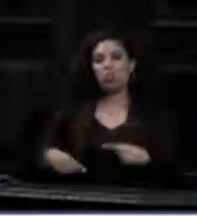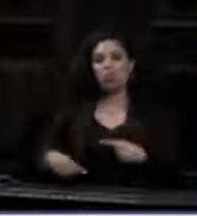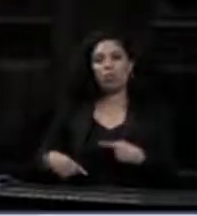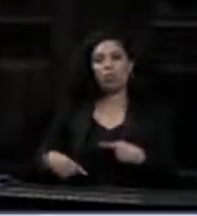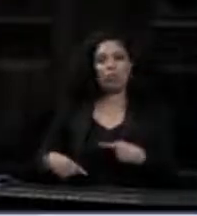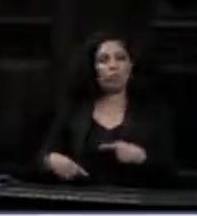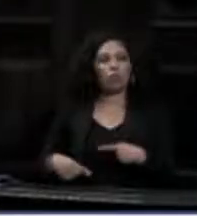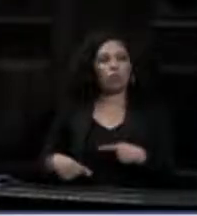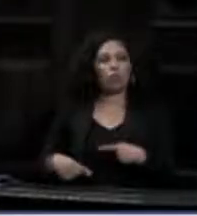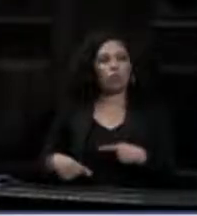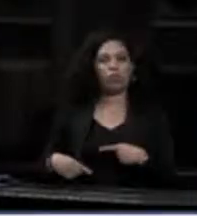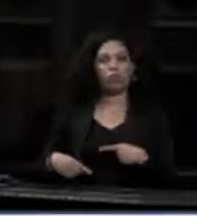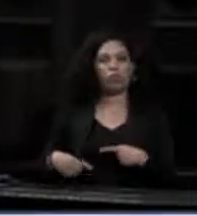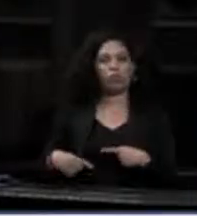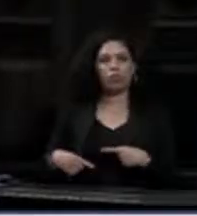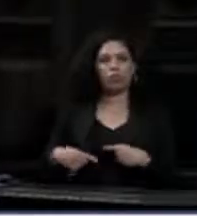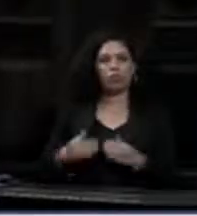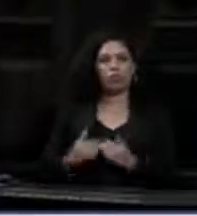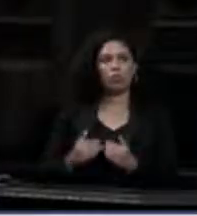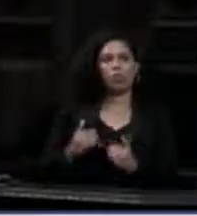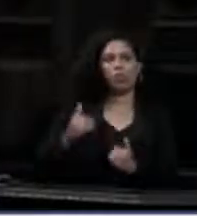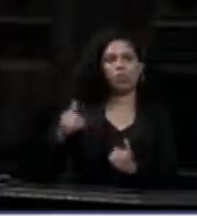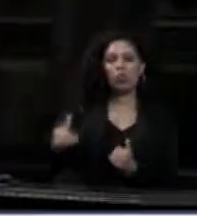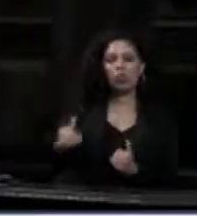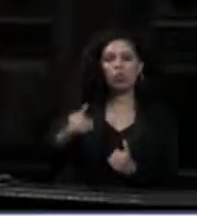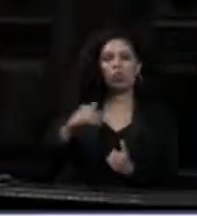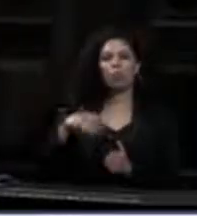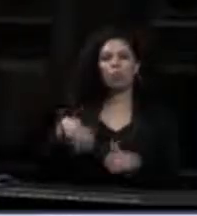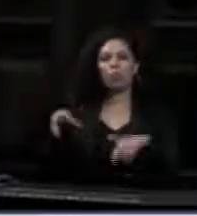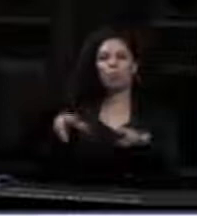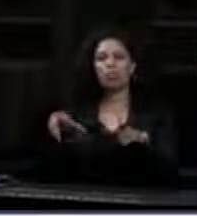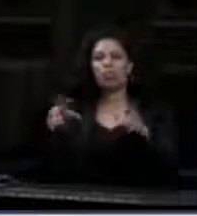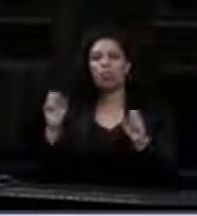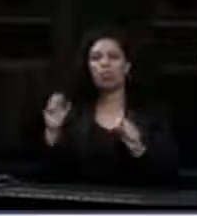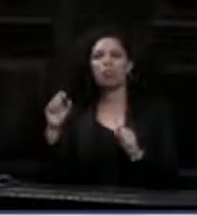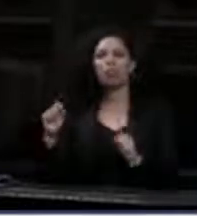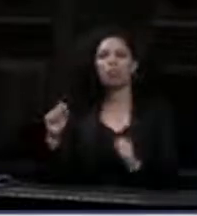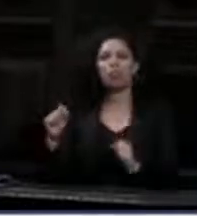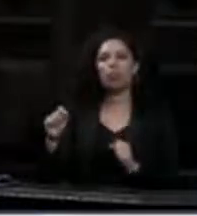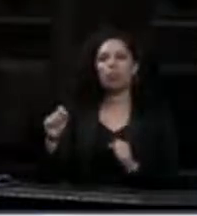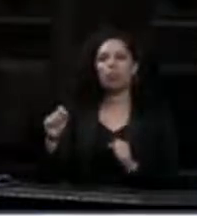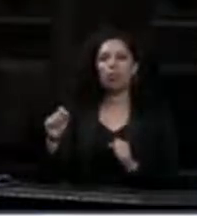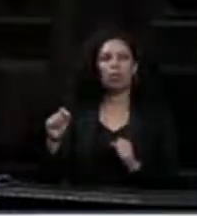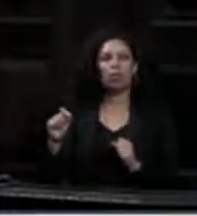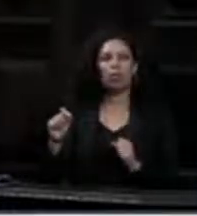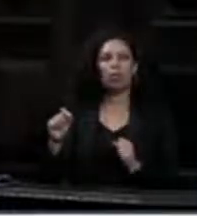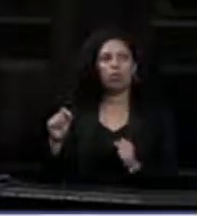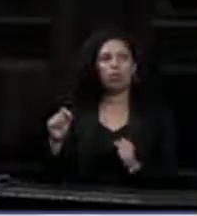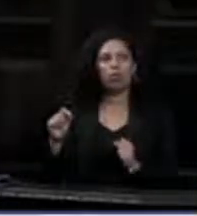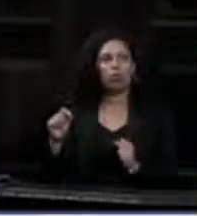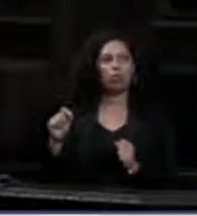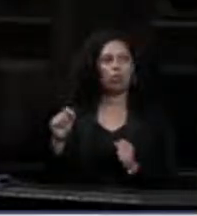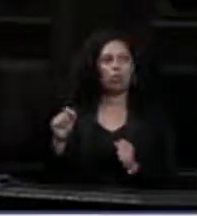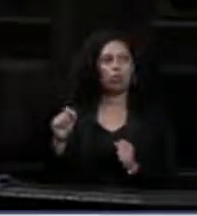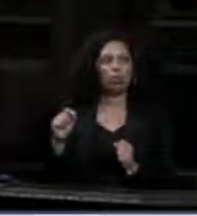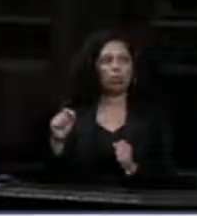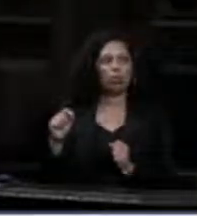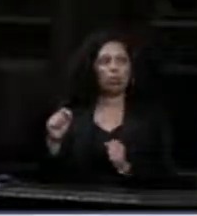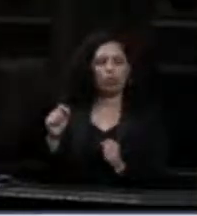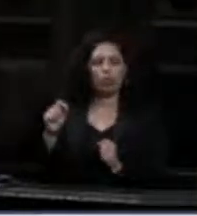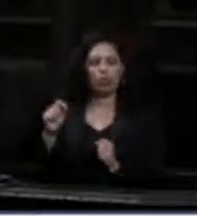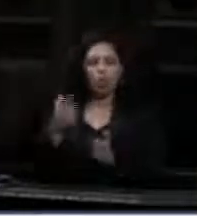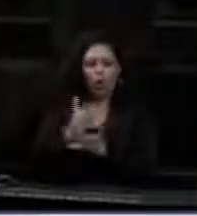e de tomou conta fusão de episódios que eu chamo é extravagante